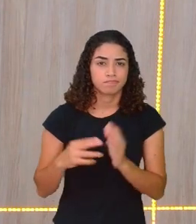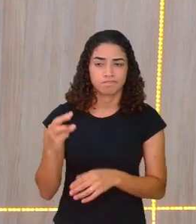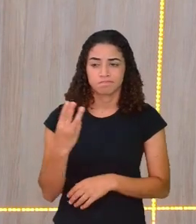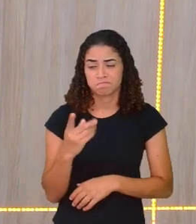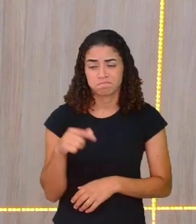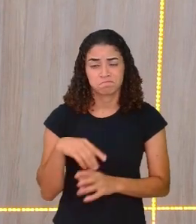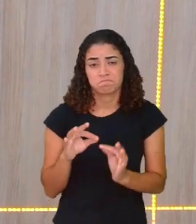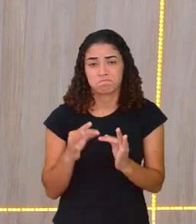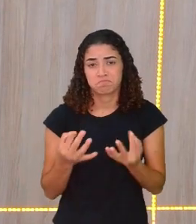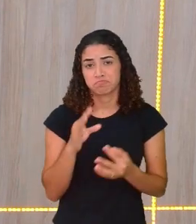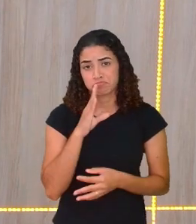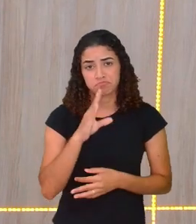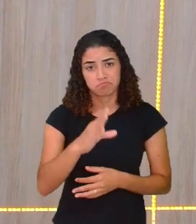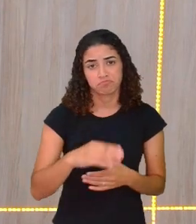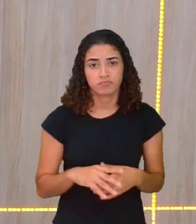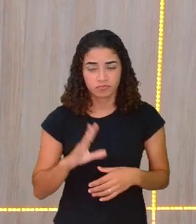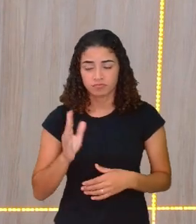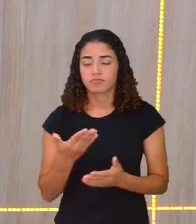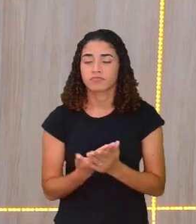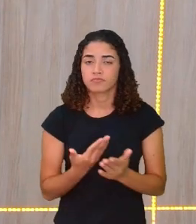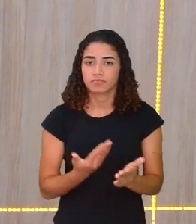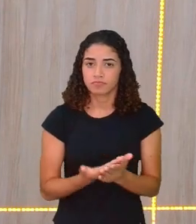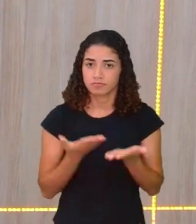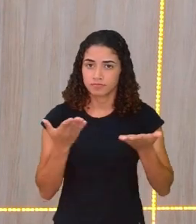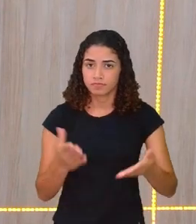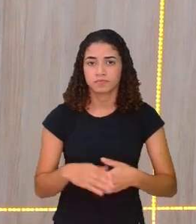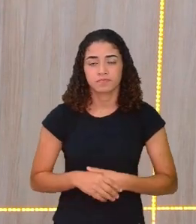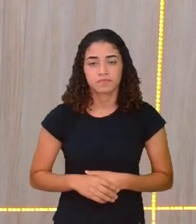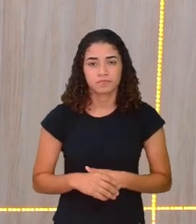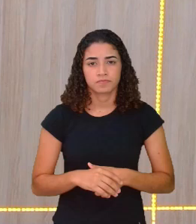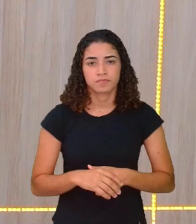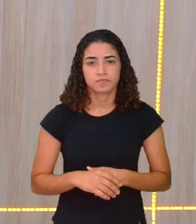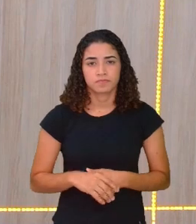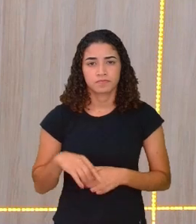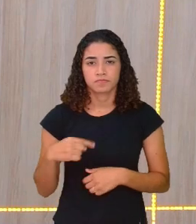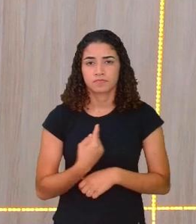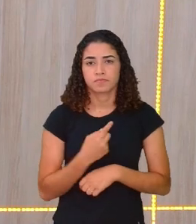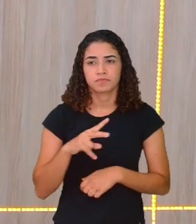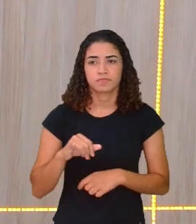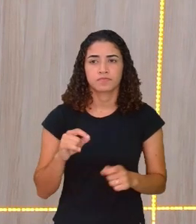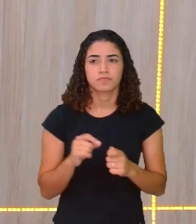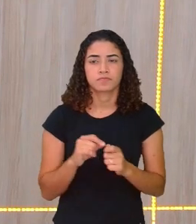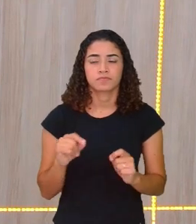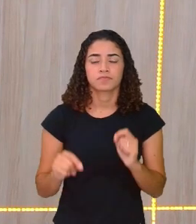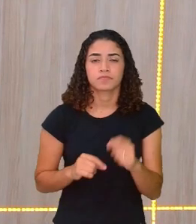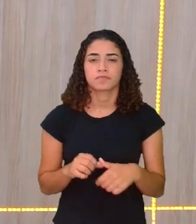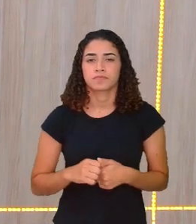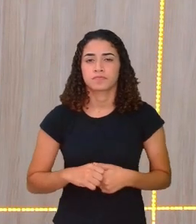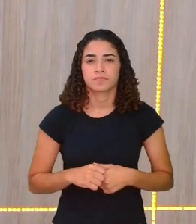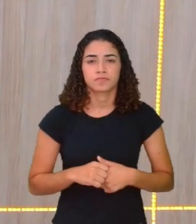simples e direta. Já estudamos isso. Aqui a gente faz